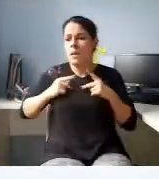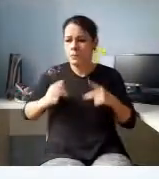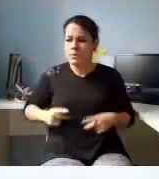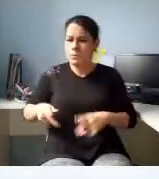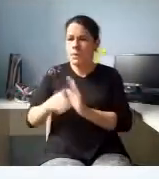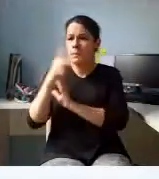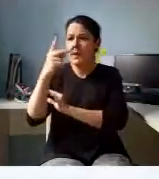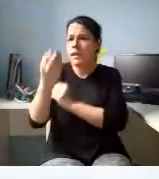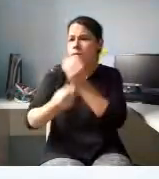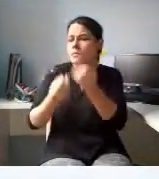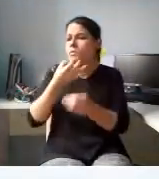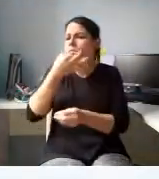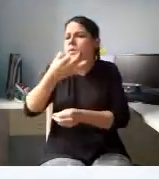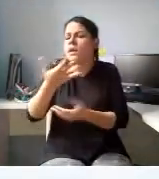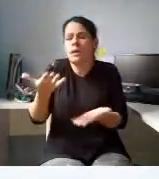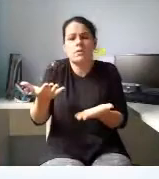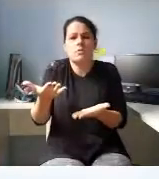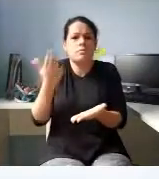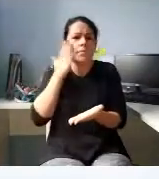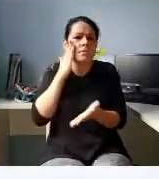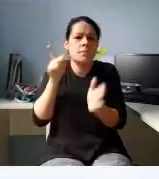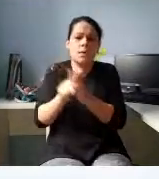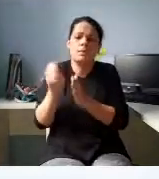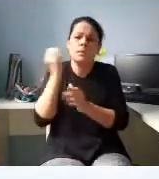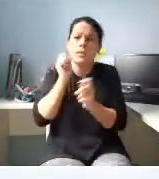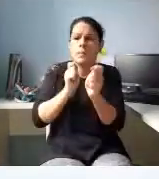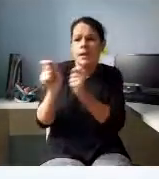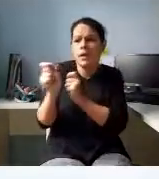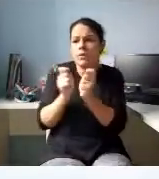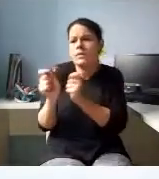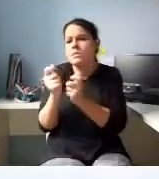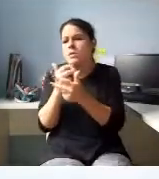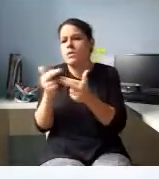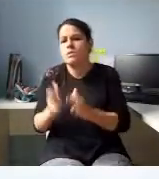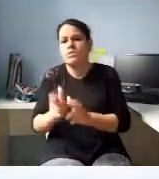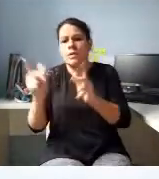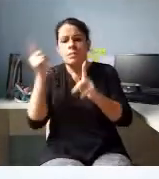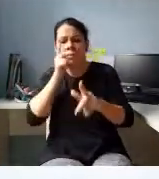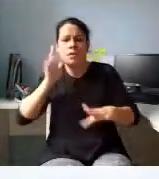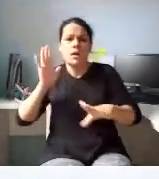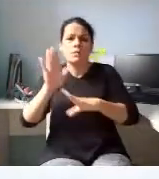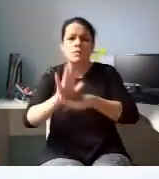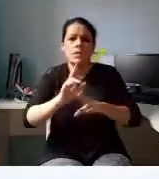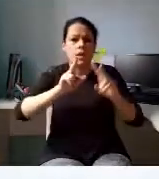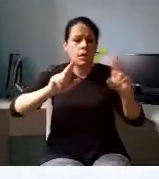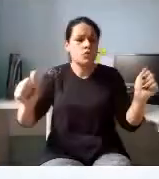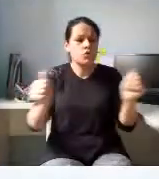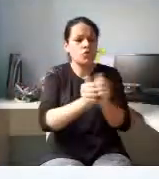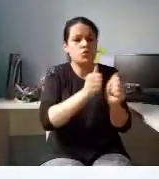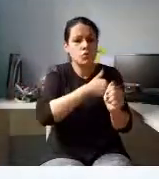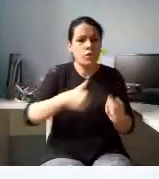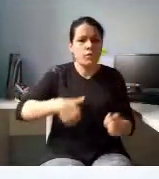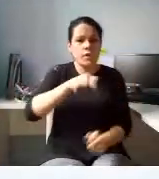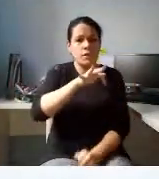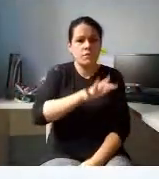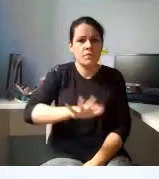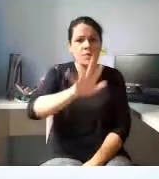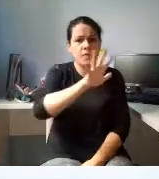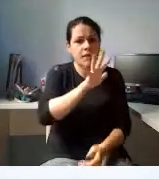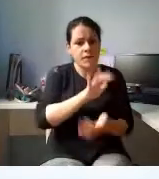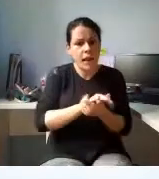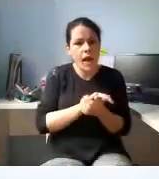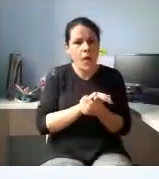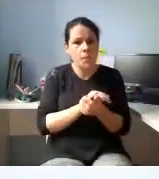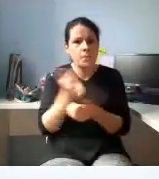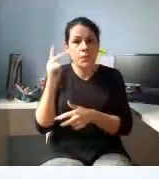pode tentar uma negociação, tentar uma via de auxílio junto com o próprio governo federal. Uma das outras condições que